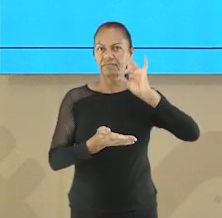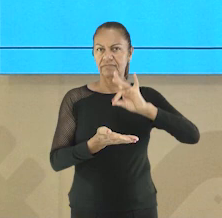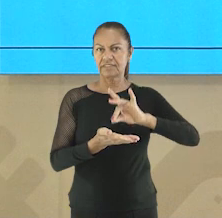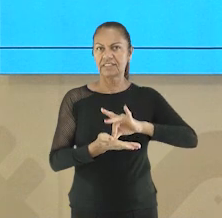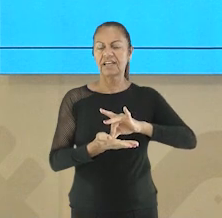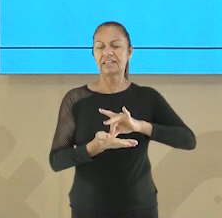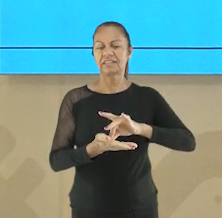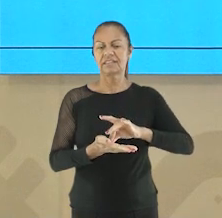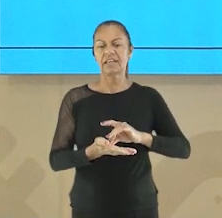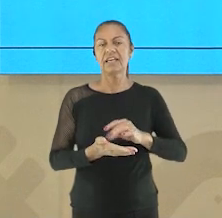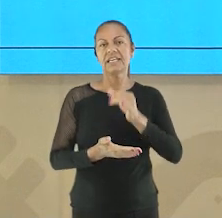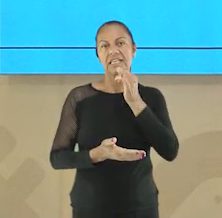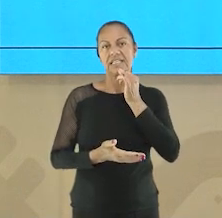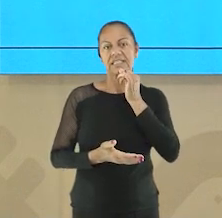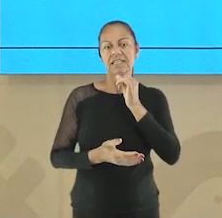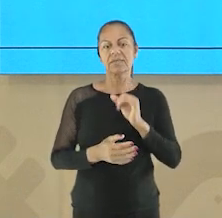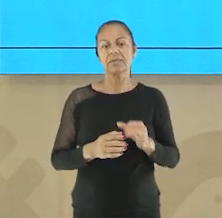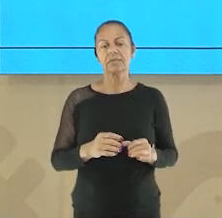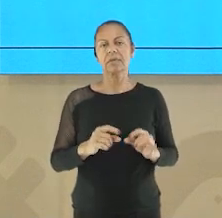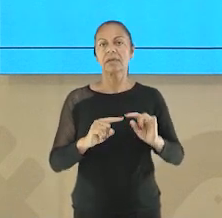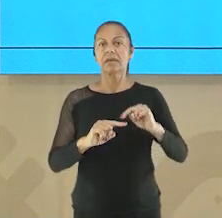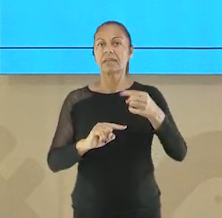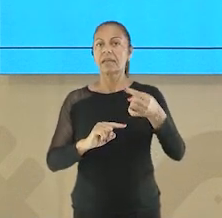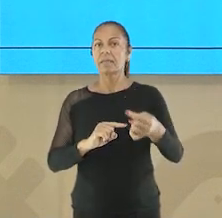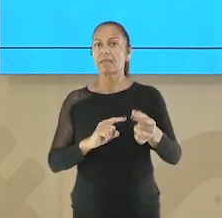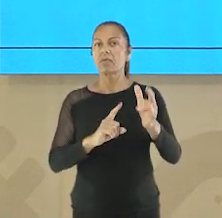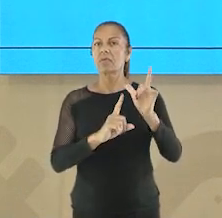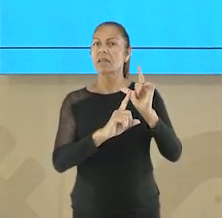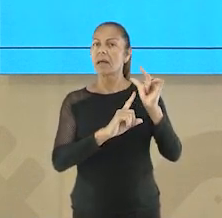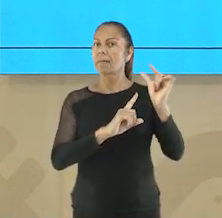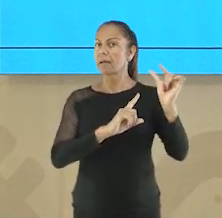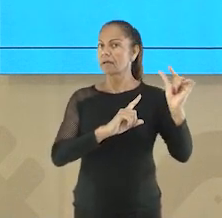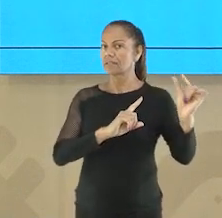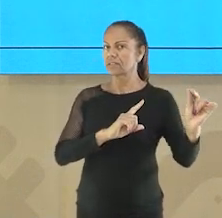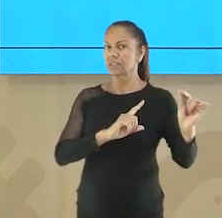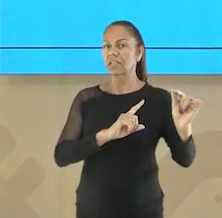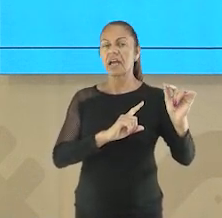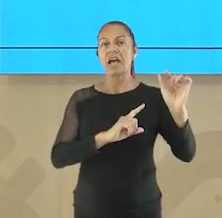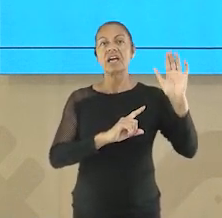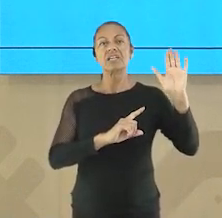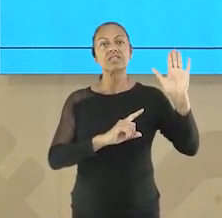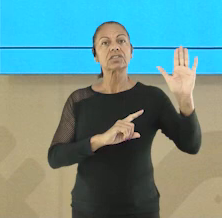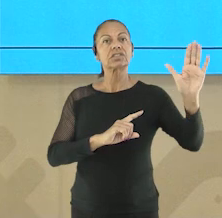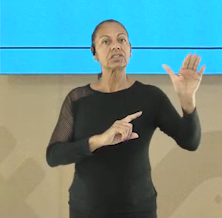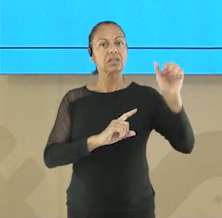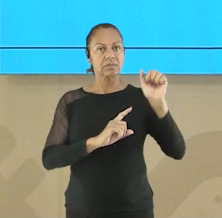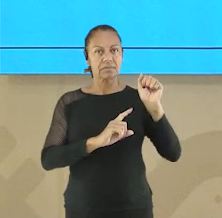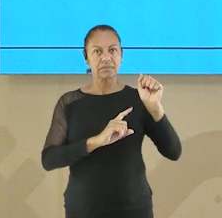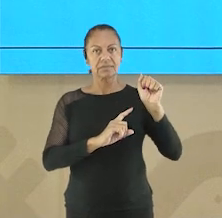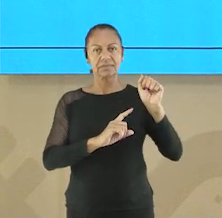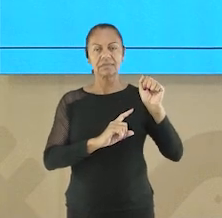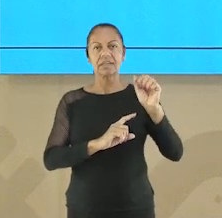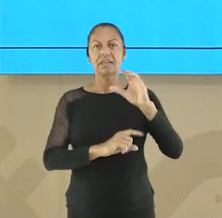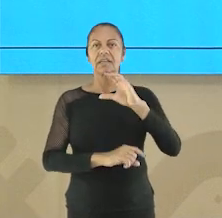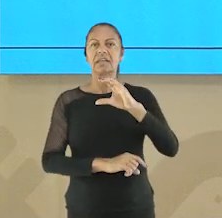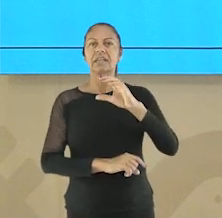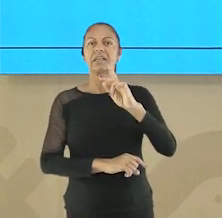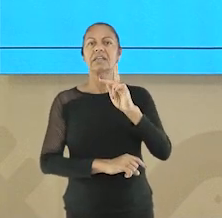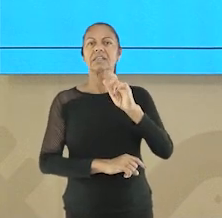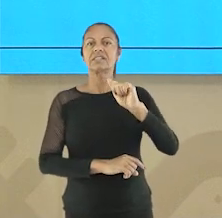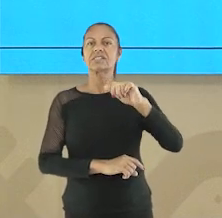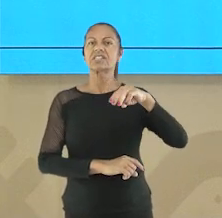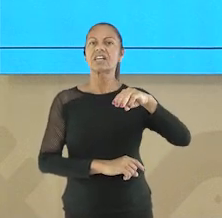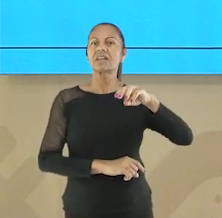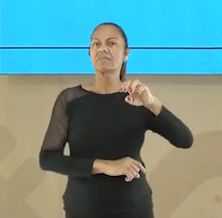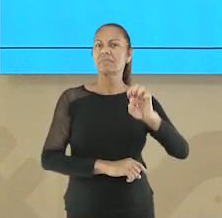ordem afirmativa. Olhem só esse exemplo. Depois da partida, chamem-nos. O verbo aqui, o verbo